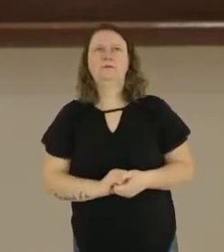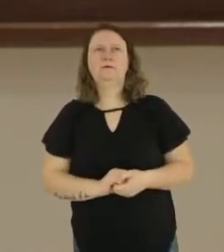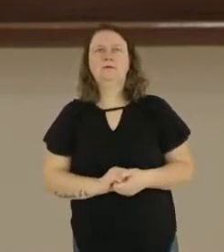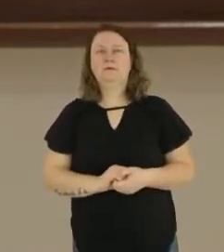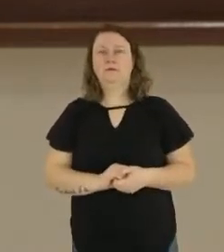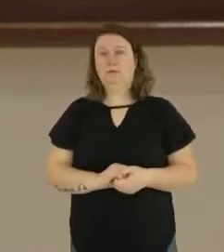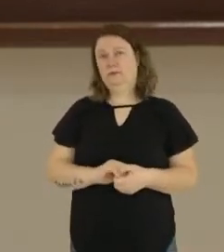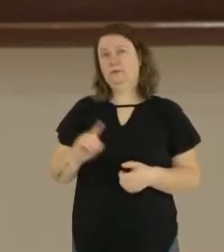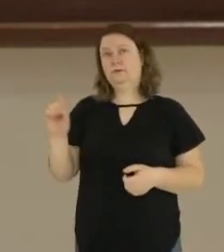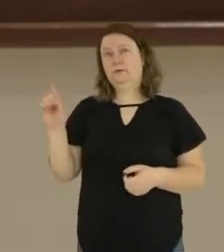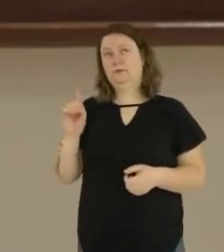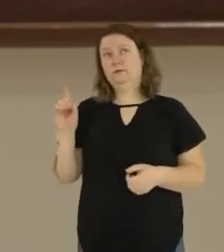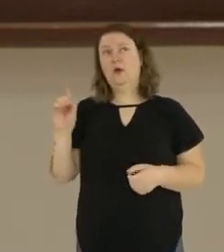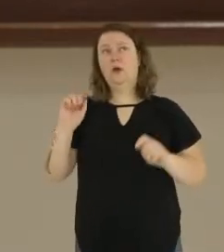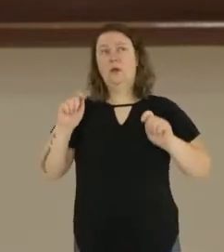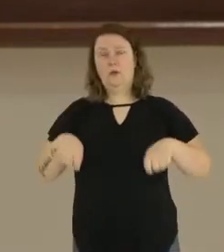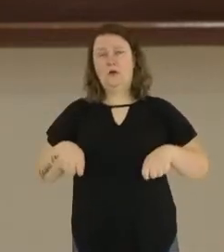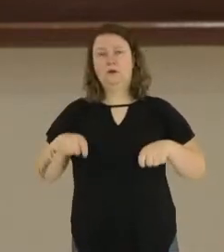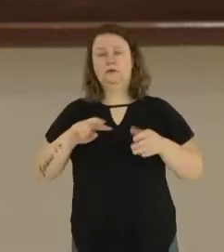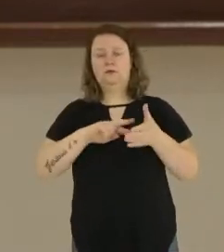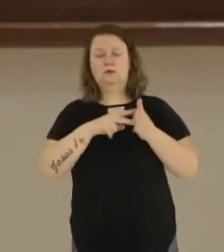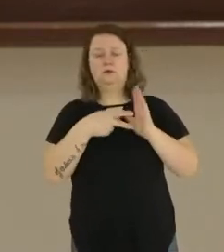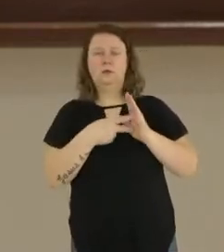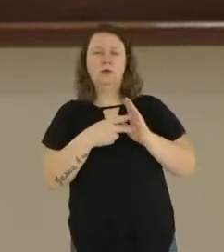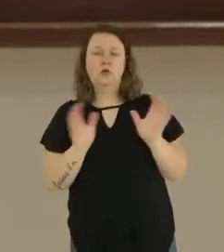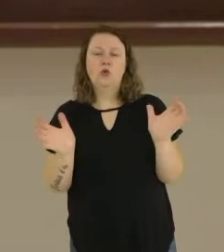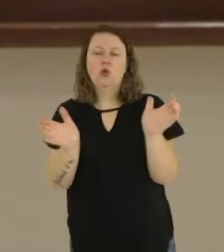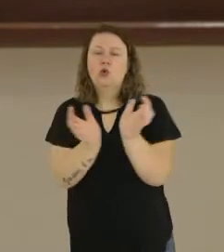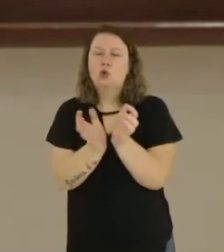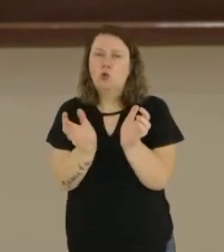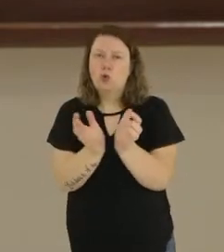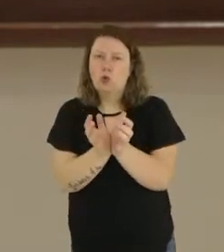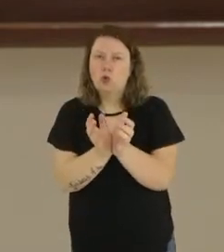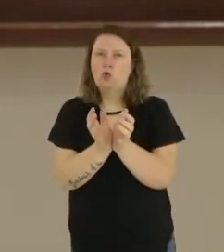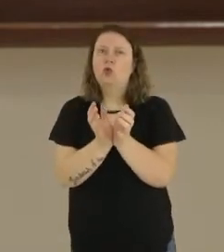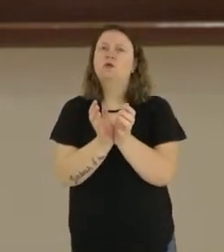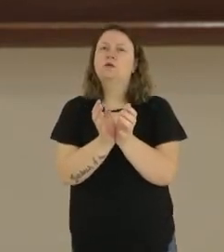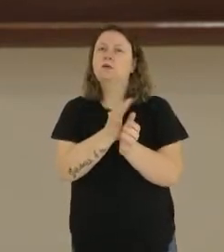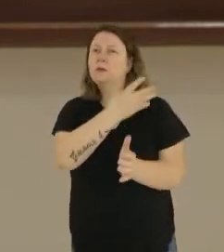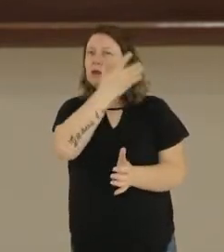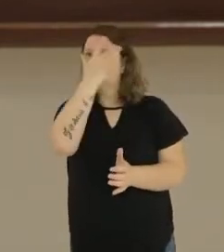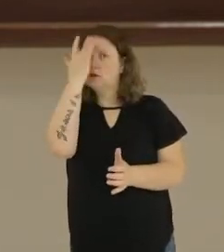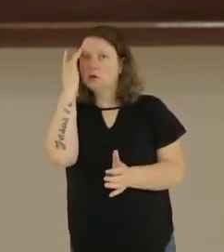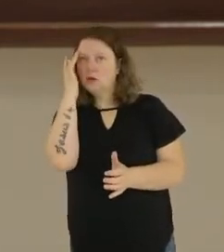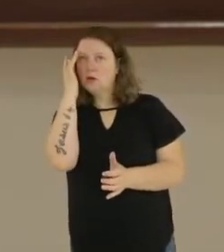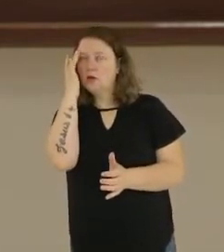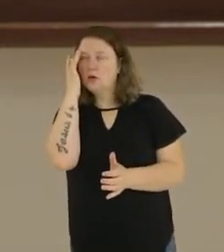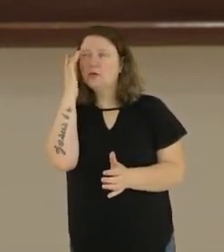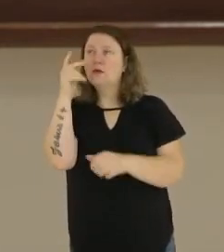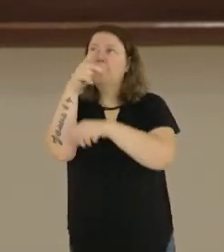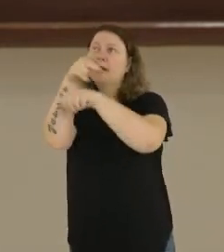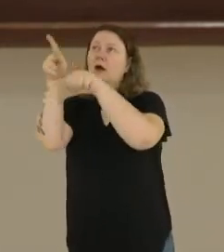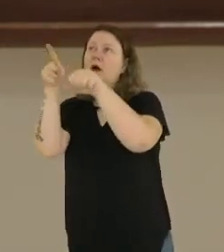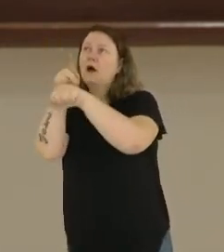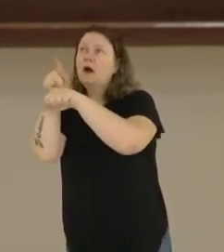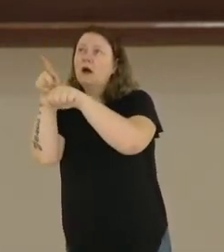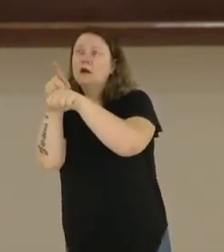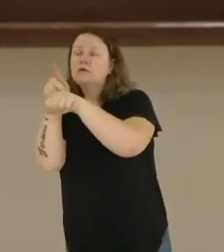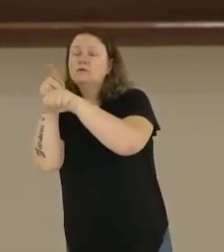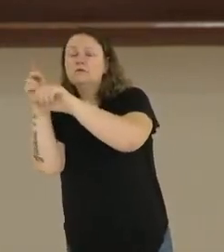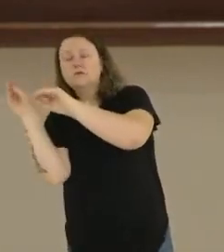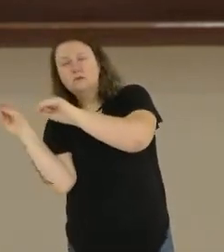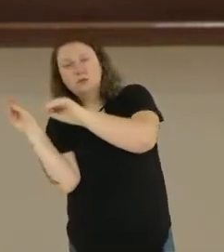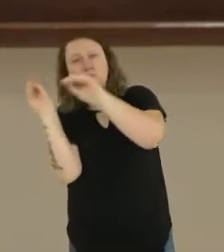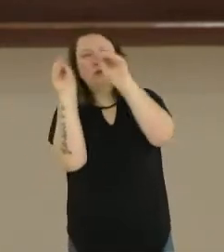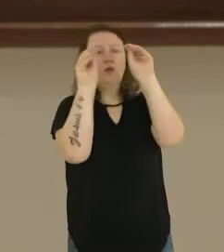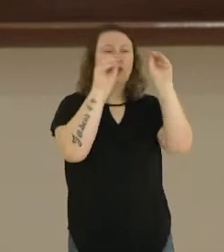A colônia pode ser definida como um grupo de imigrantes que deixam sua terra de origem e